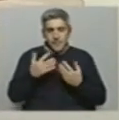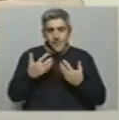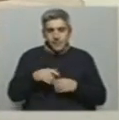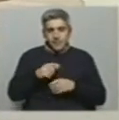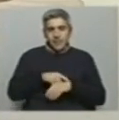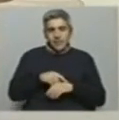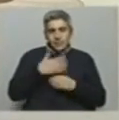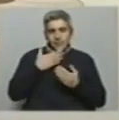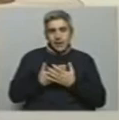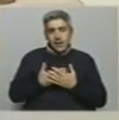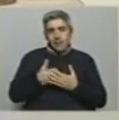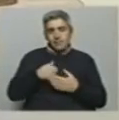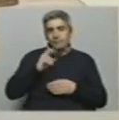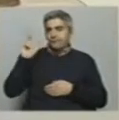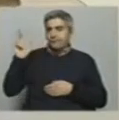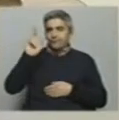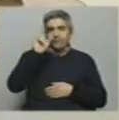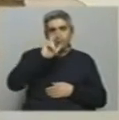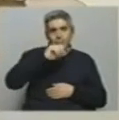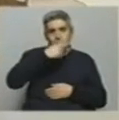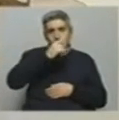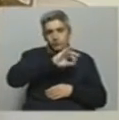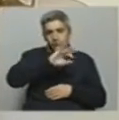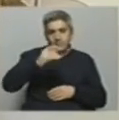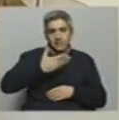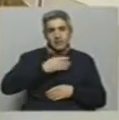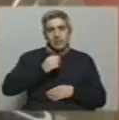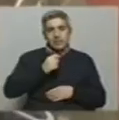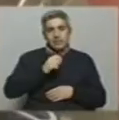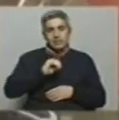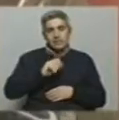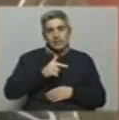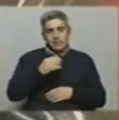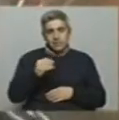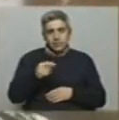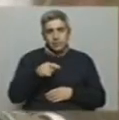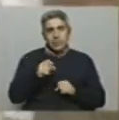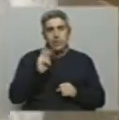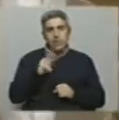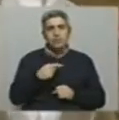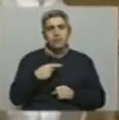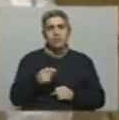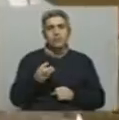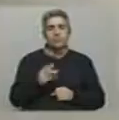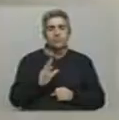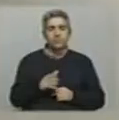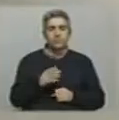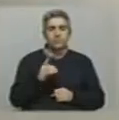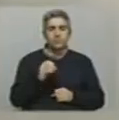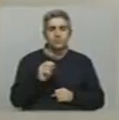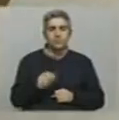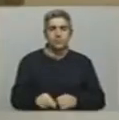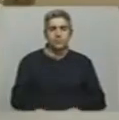que me leva realmente para outros lugares, para o deserto, para... Quantos quilómetros tem esta moto? Esta já vai com 60